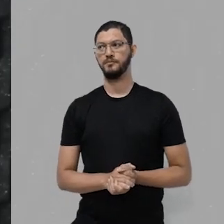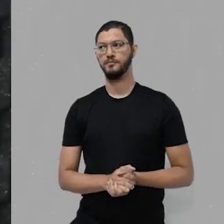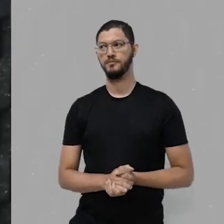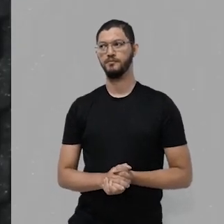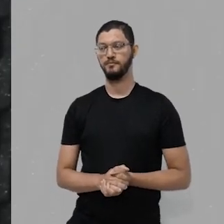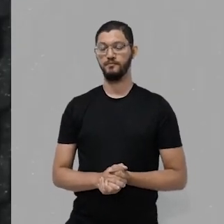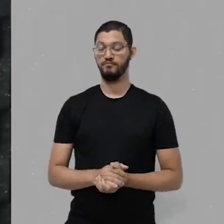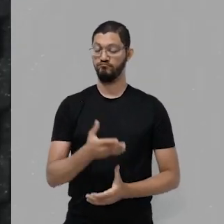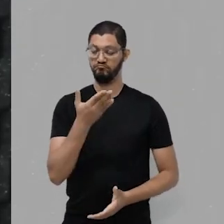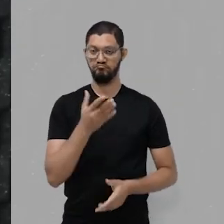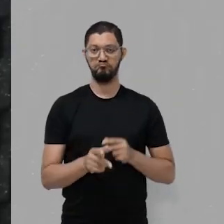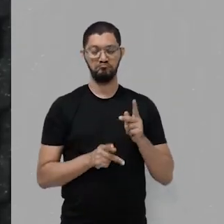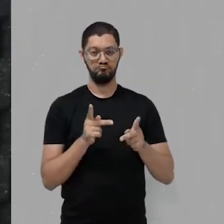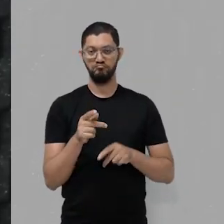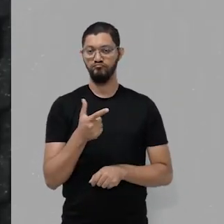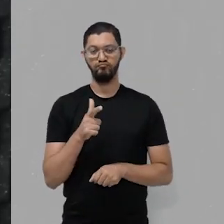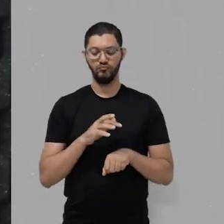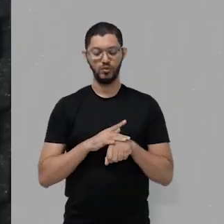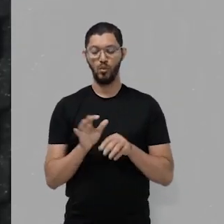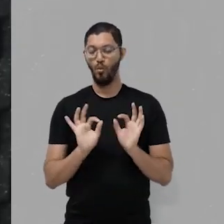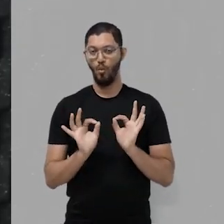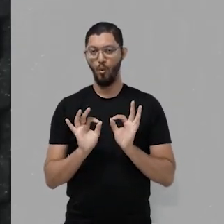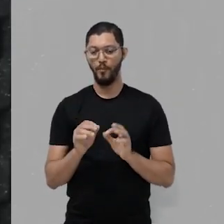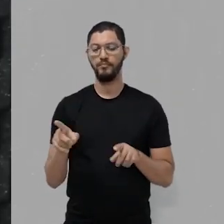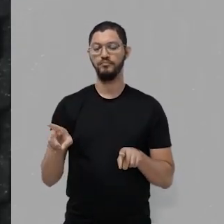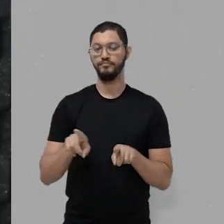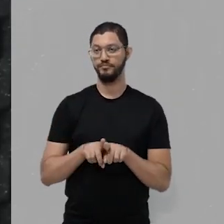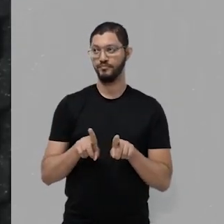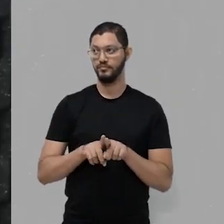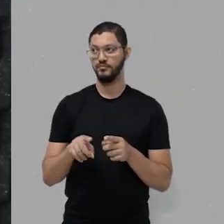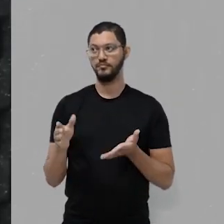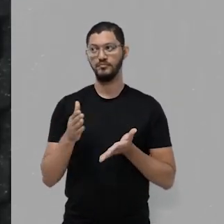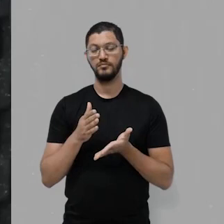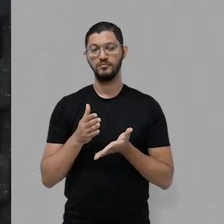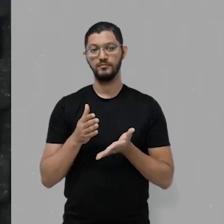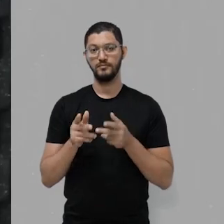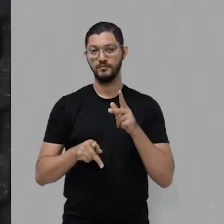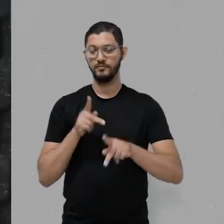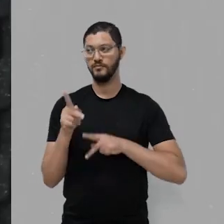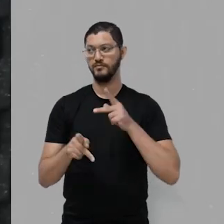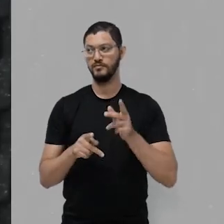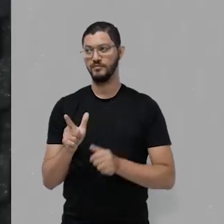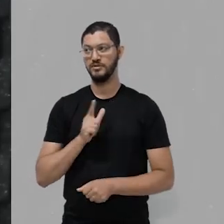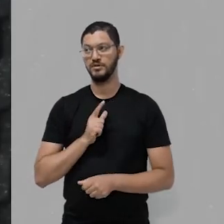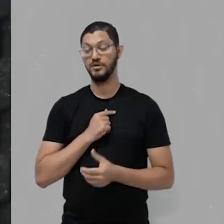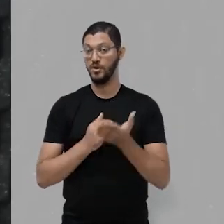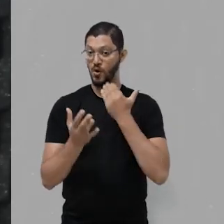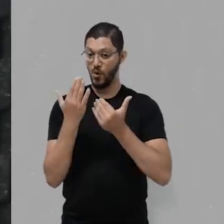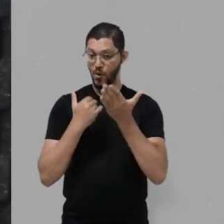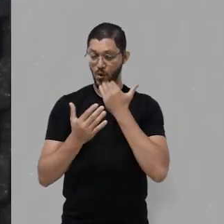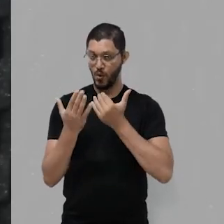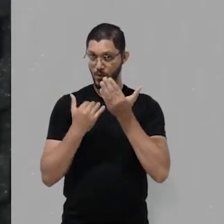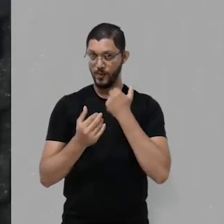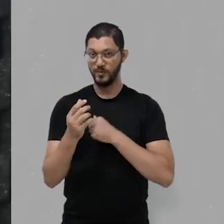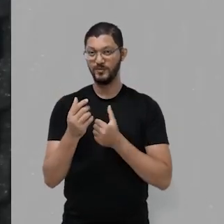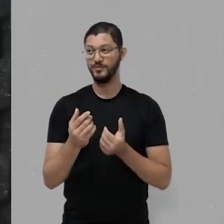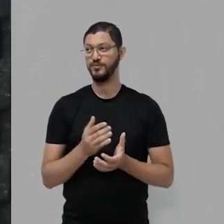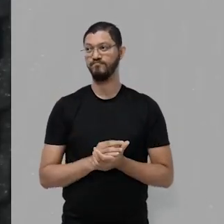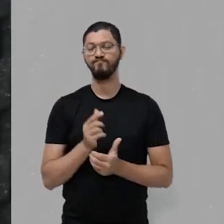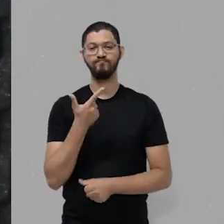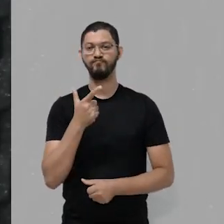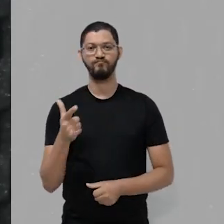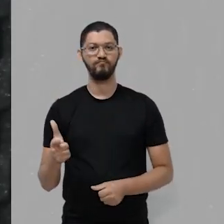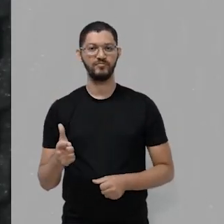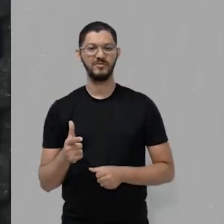acometendo os indivíduos dessa população, e essa população, como tem muito alimento disponível, não